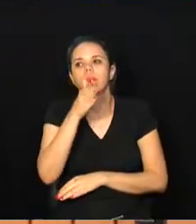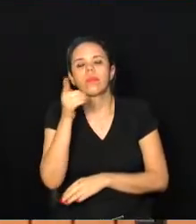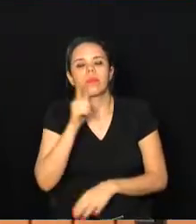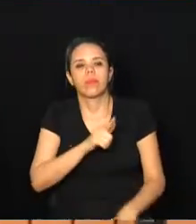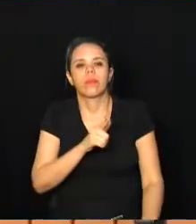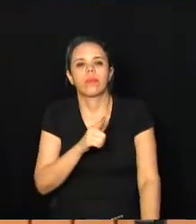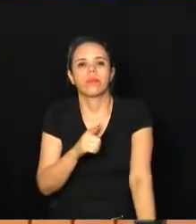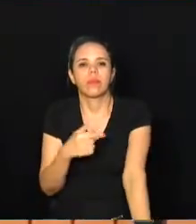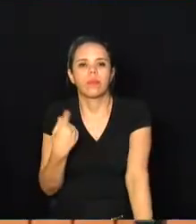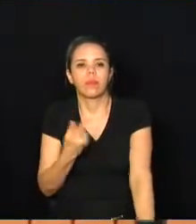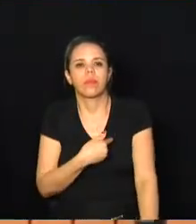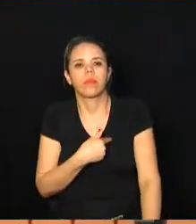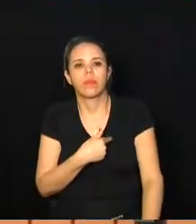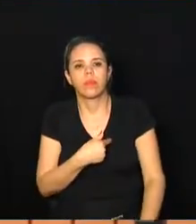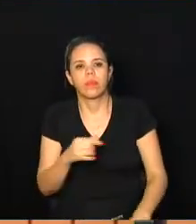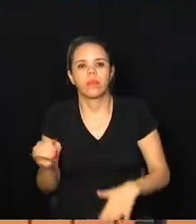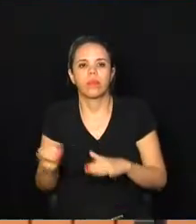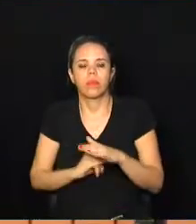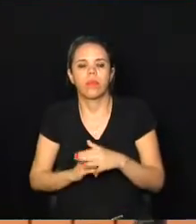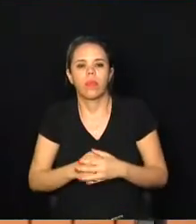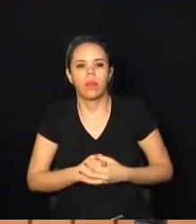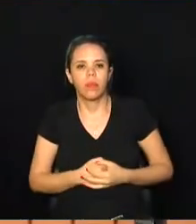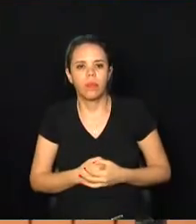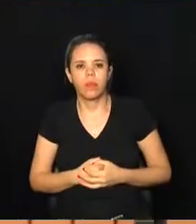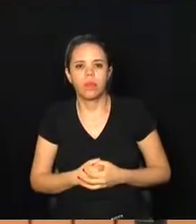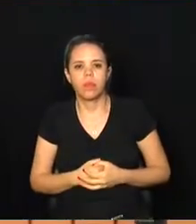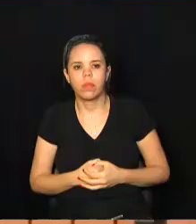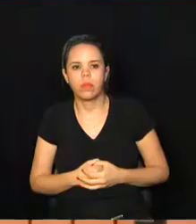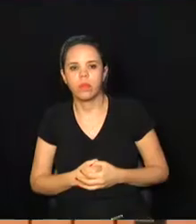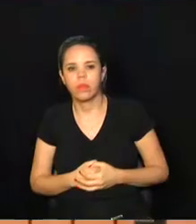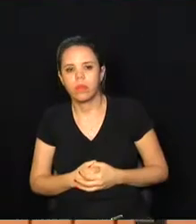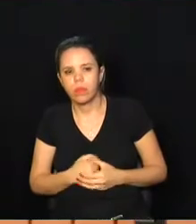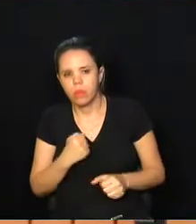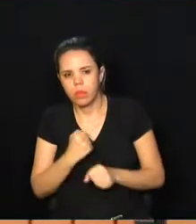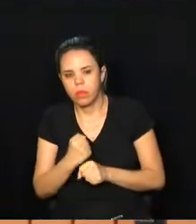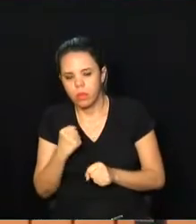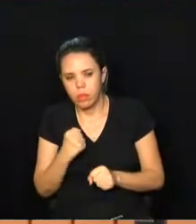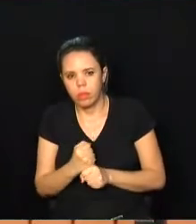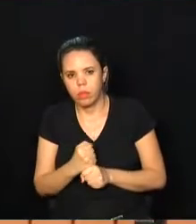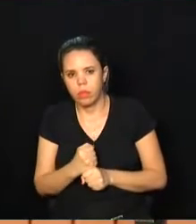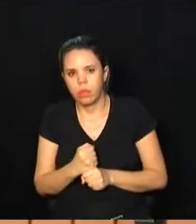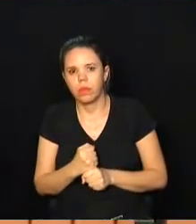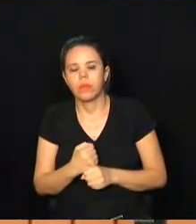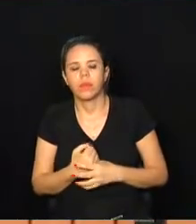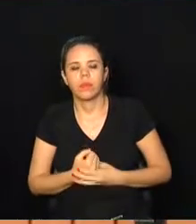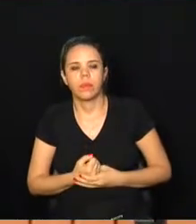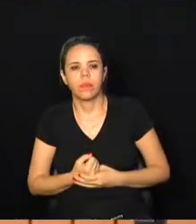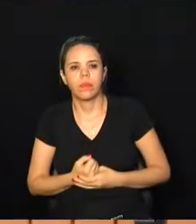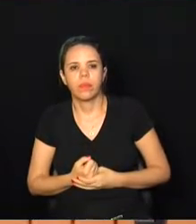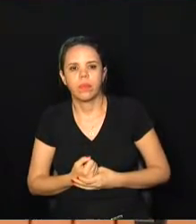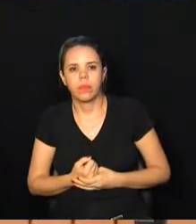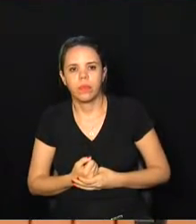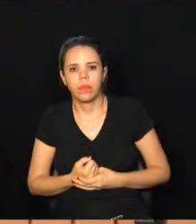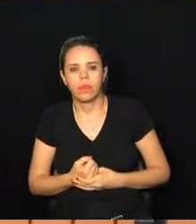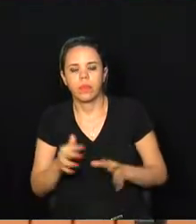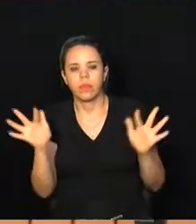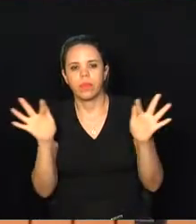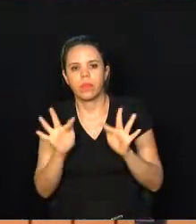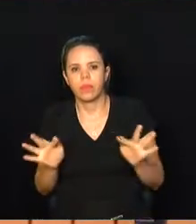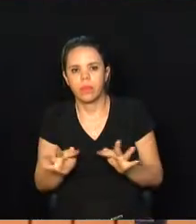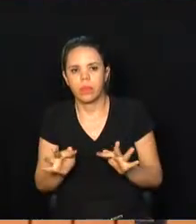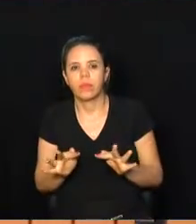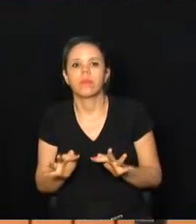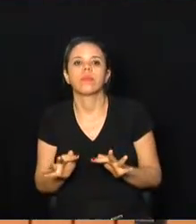conquista nossa, das nossas entidades, onde pode ter obras sociais na cidade inteira. Então, eu fico muito feliz